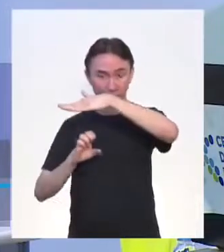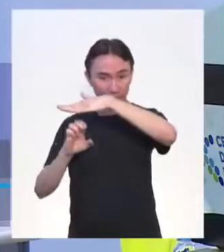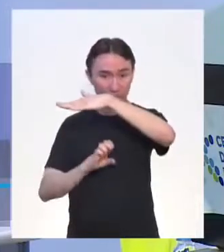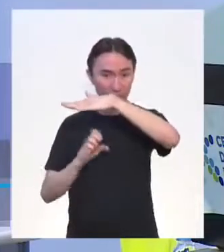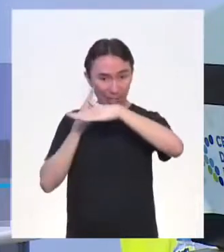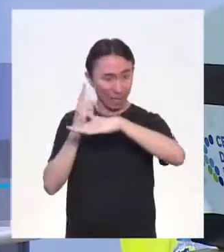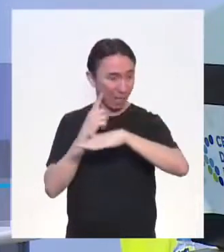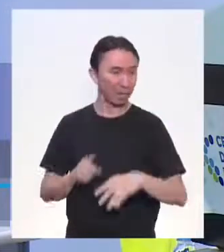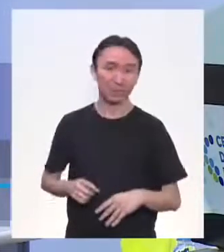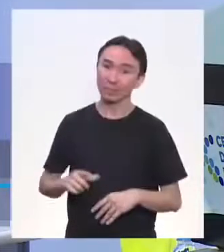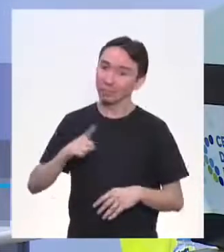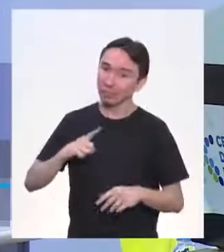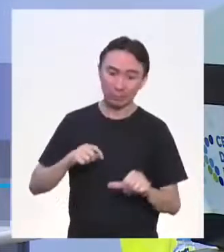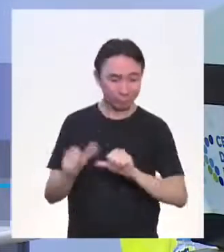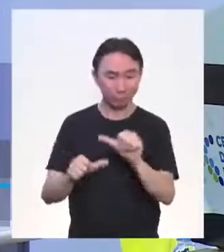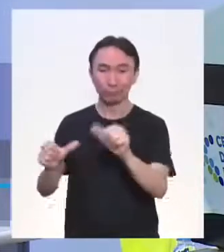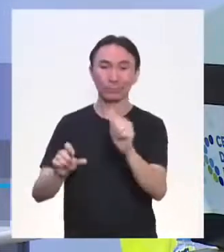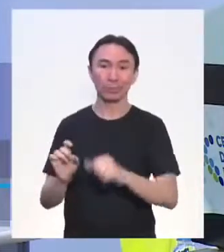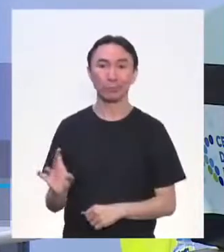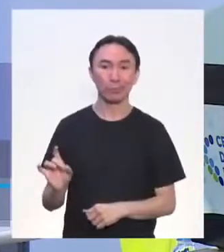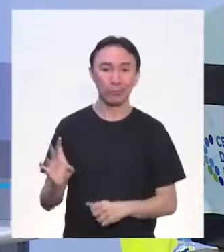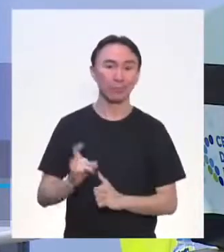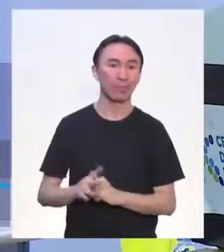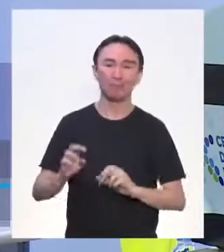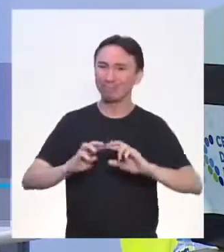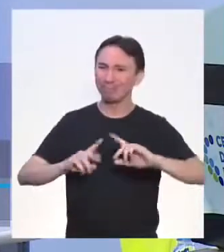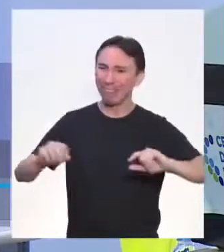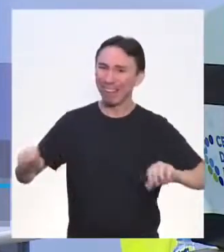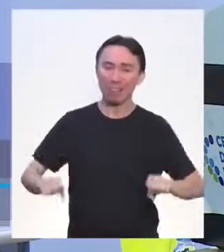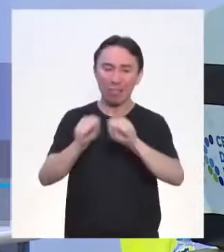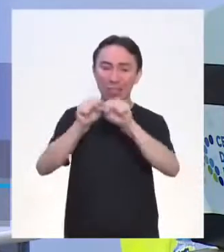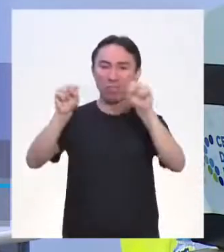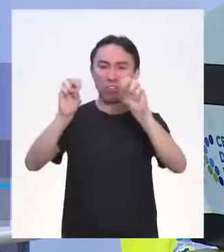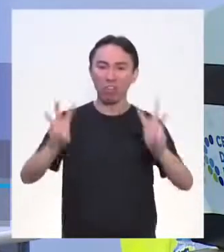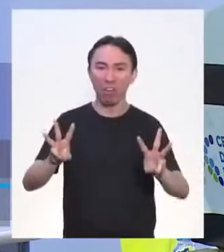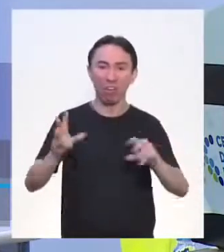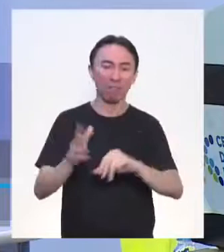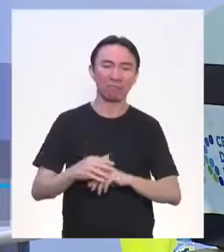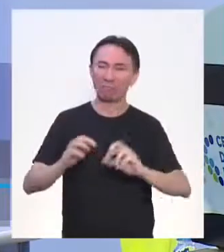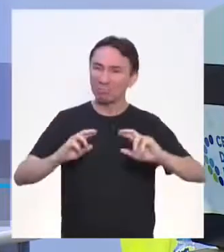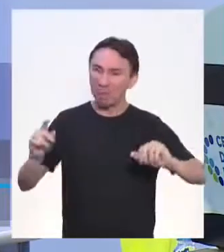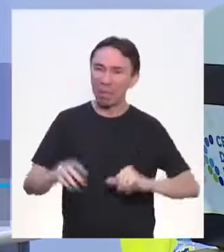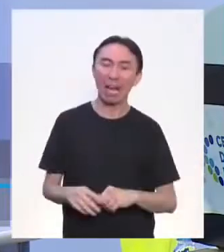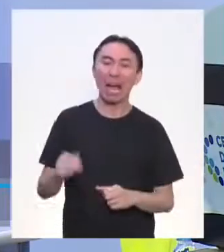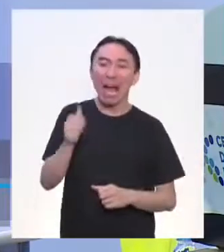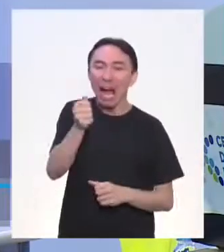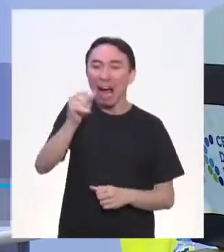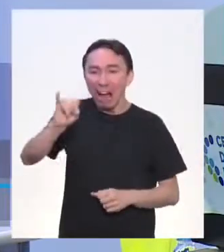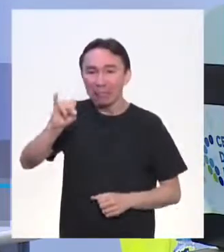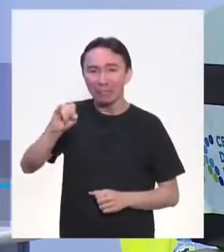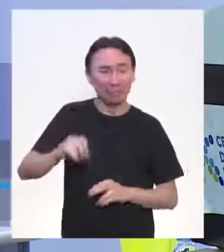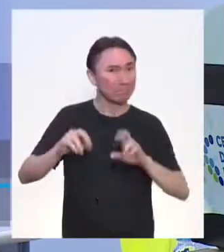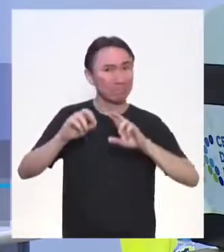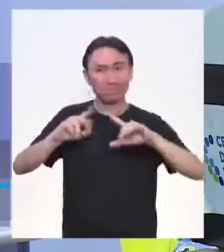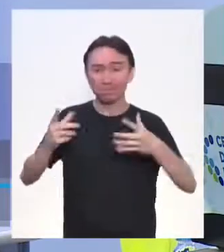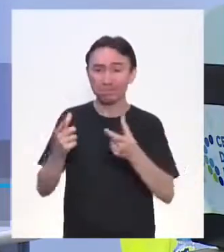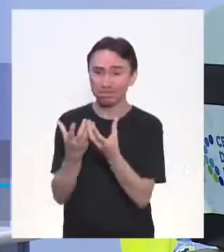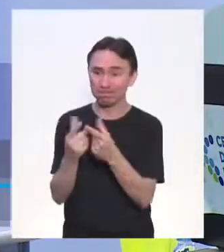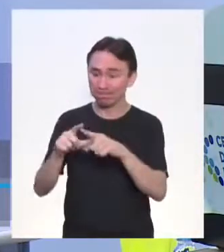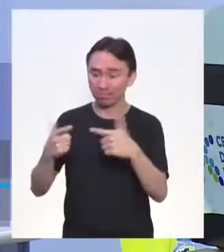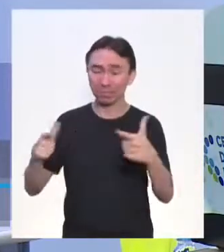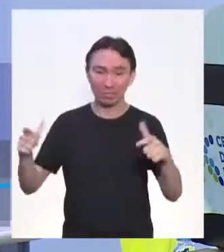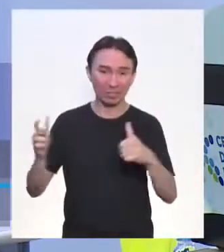automatizam cada vez mais, com softwares poderosos e inteligência artificial, de tal modo que se expandem